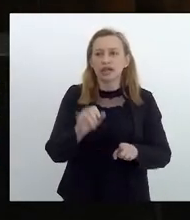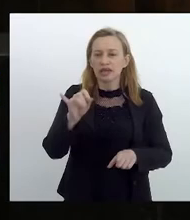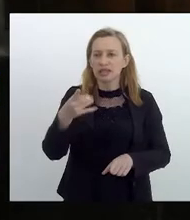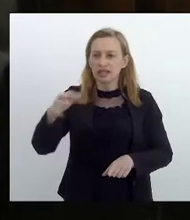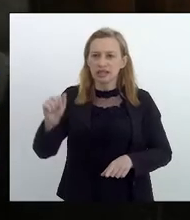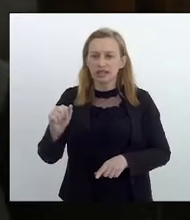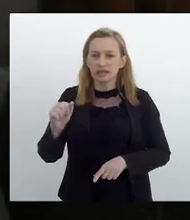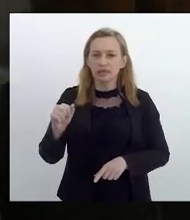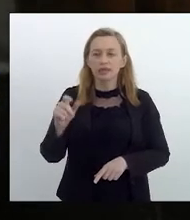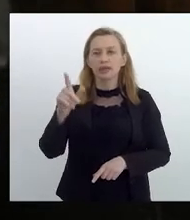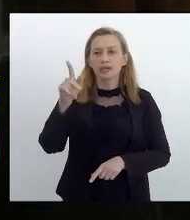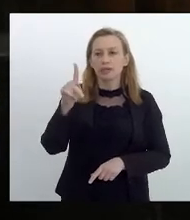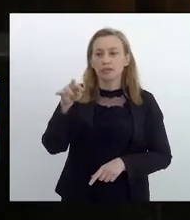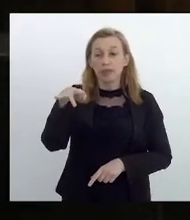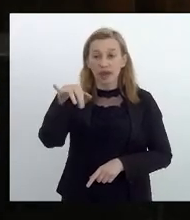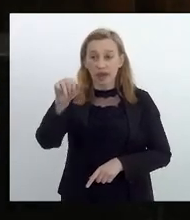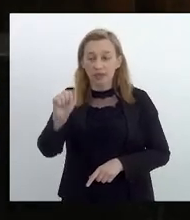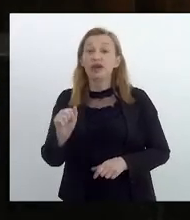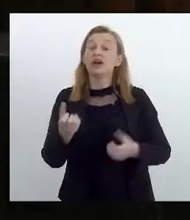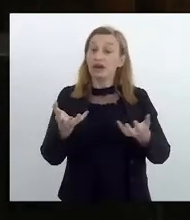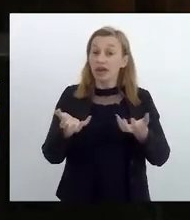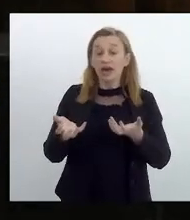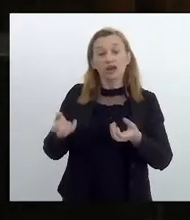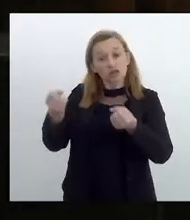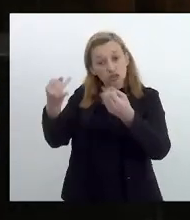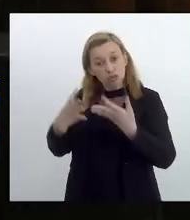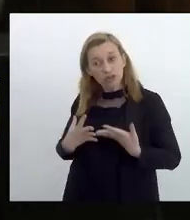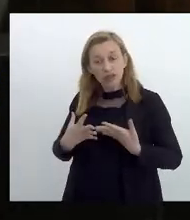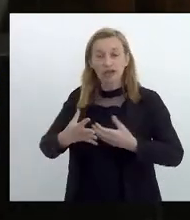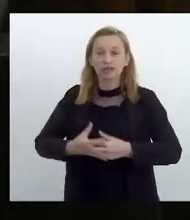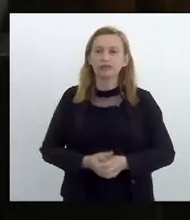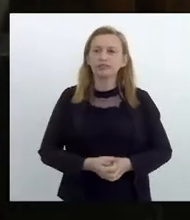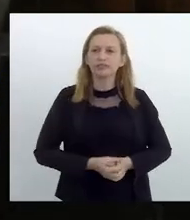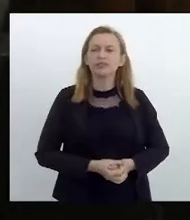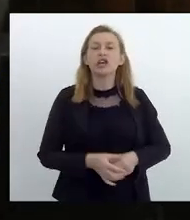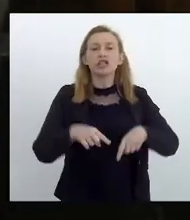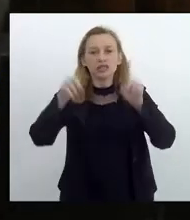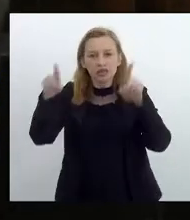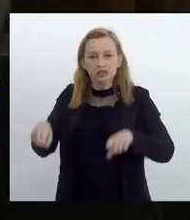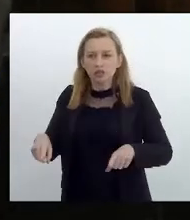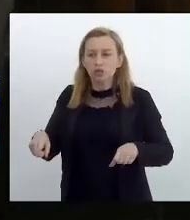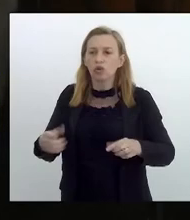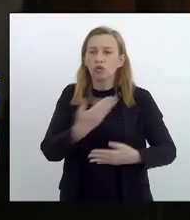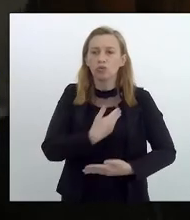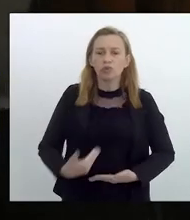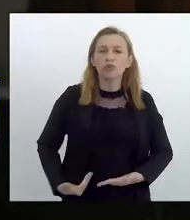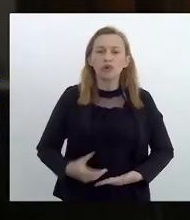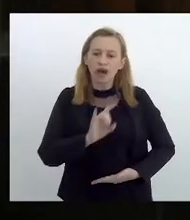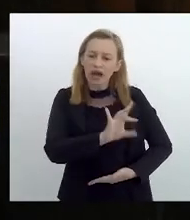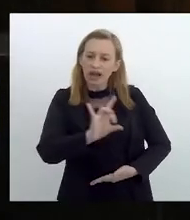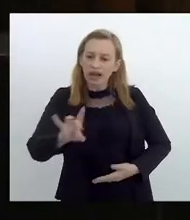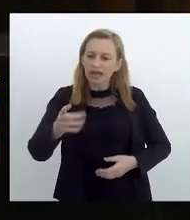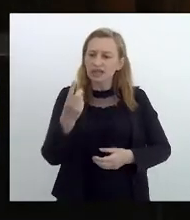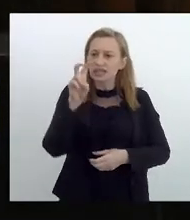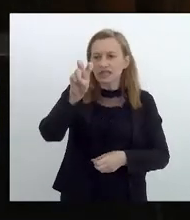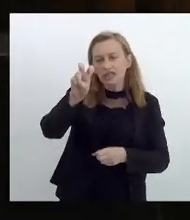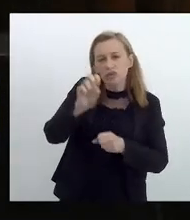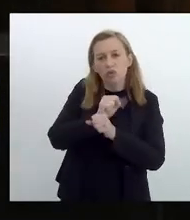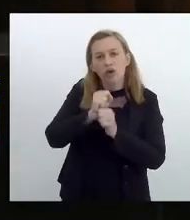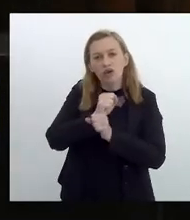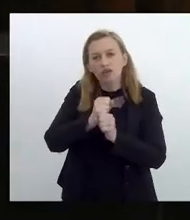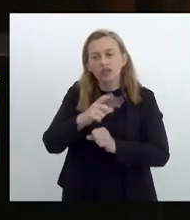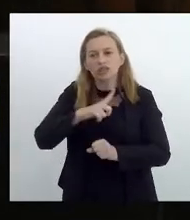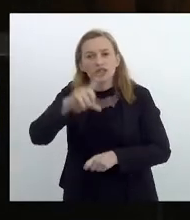quero explicar o servidor público a cada cinco anos ele tem